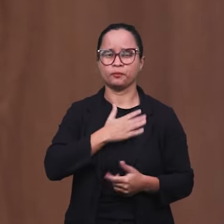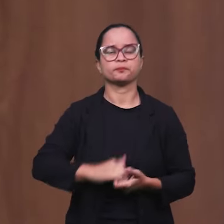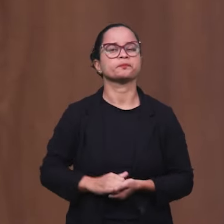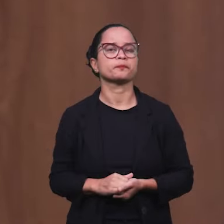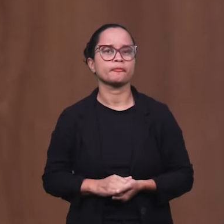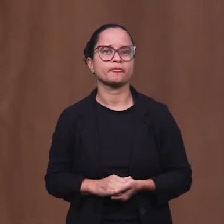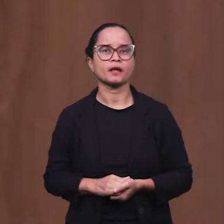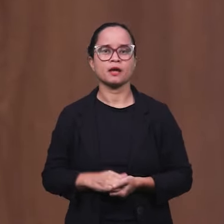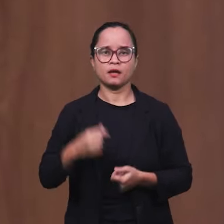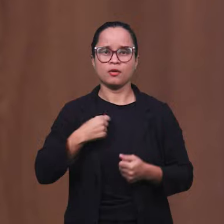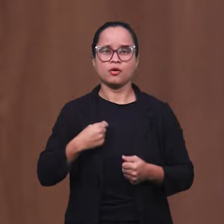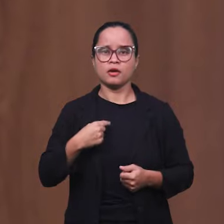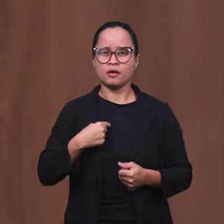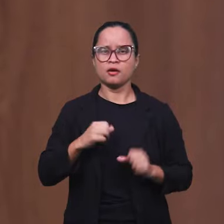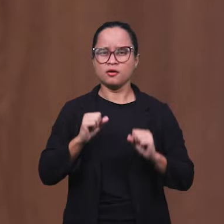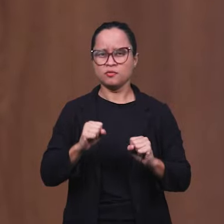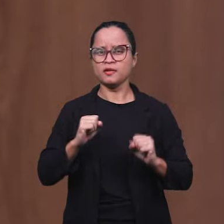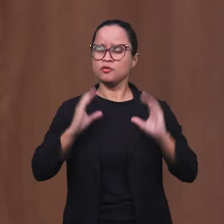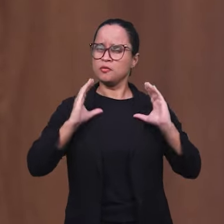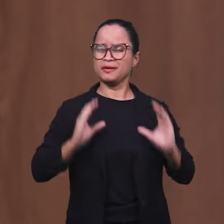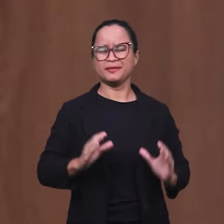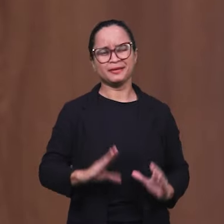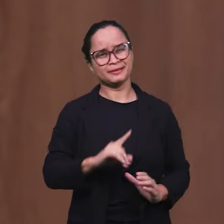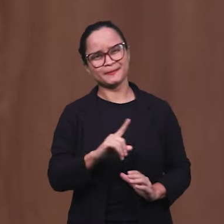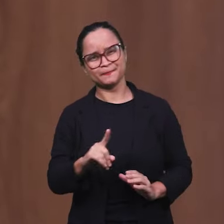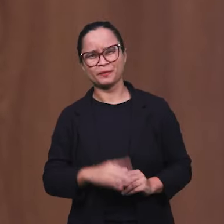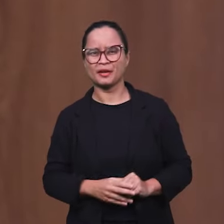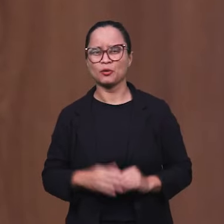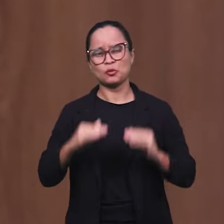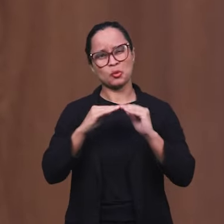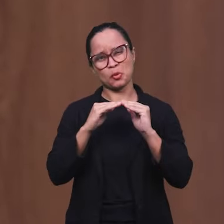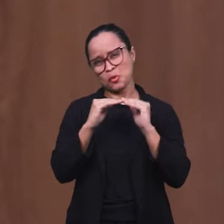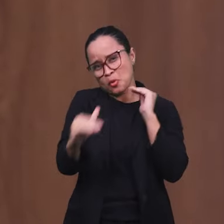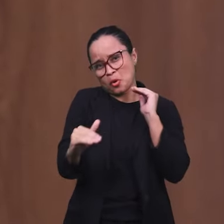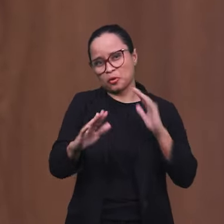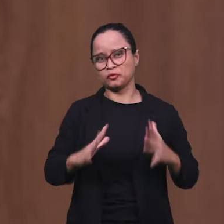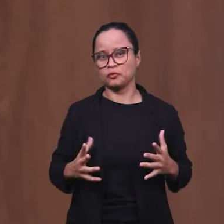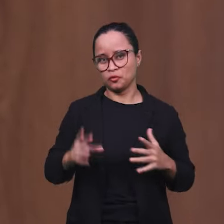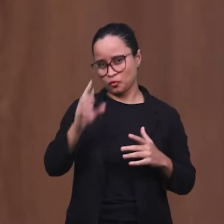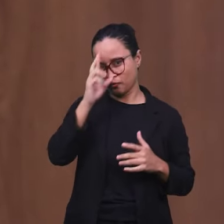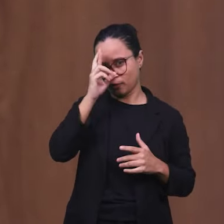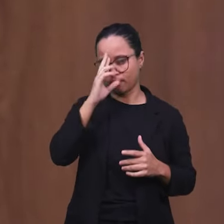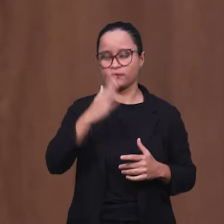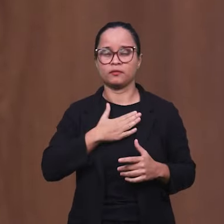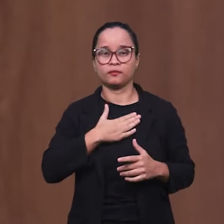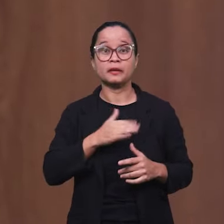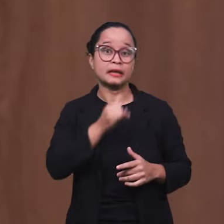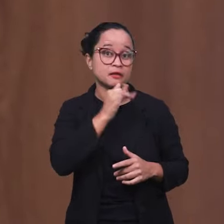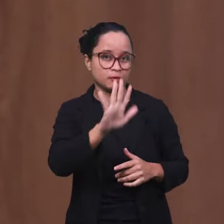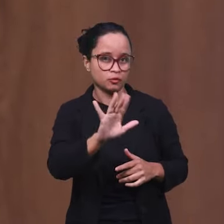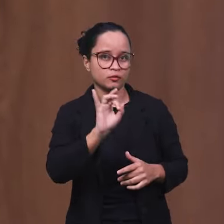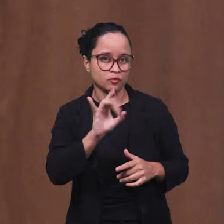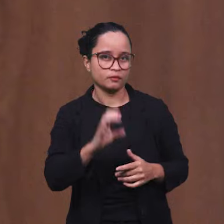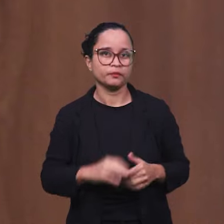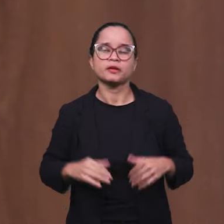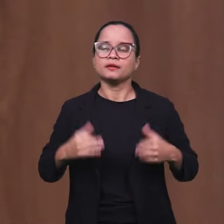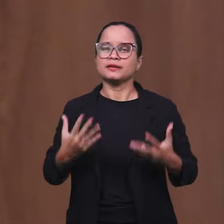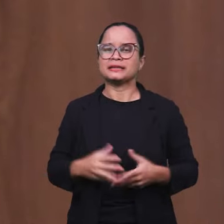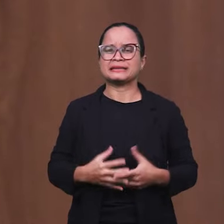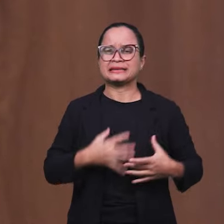trabalho, eu posso ter uma postura de não concordar com algumas coisas que o meu patrão faz, é um exemplo de submissão, não